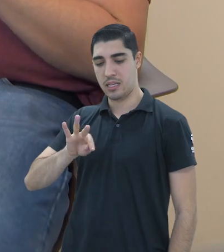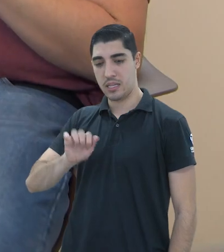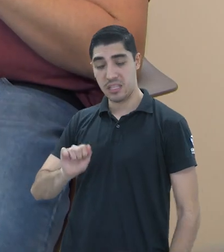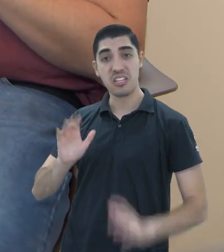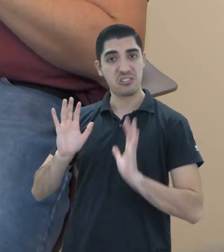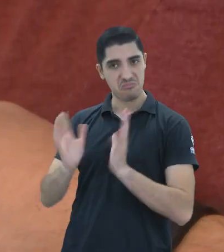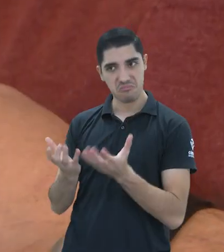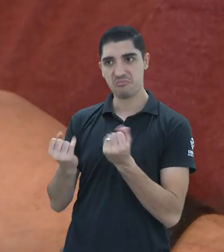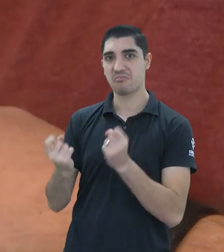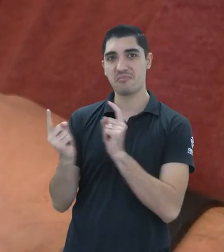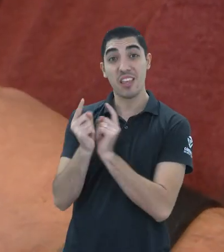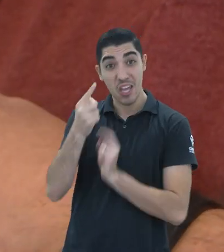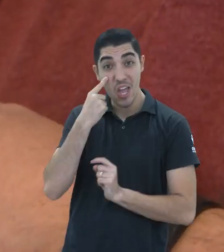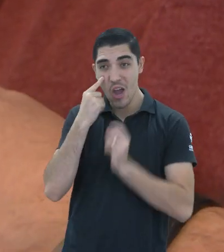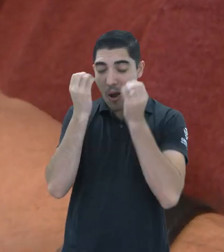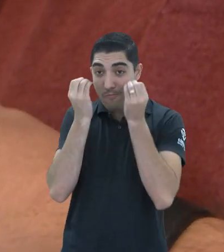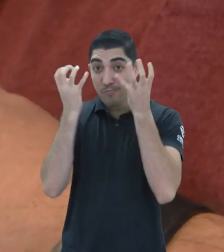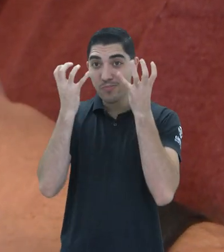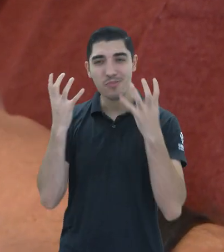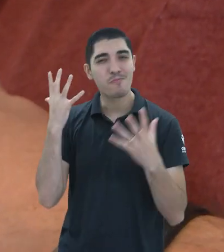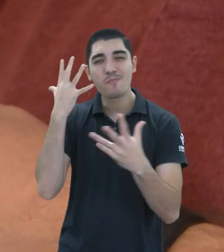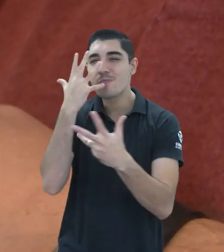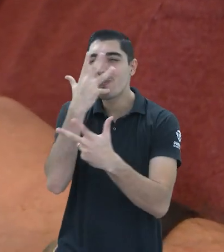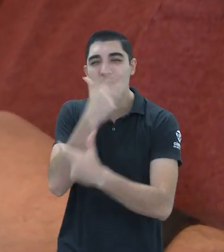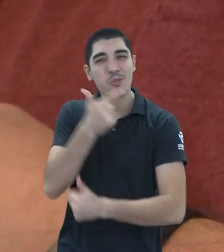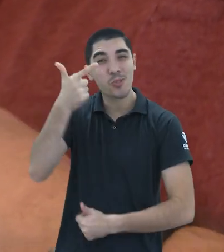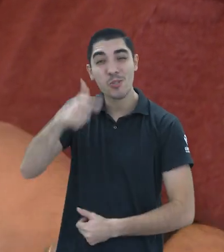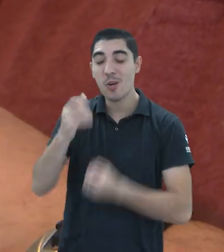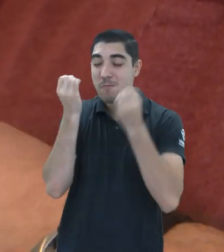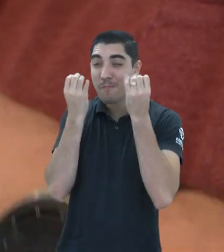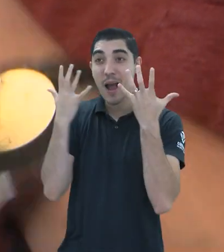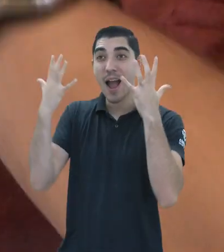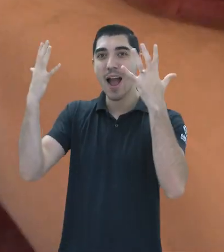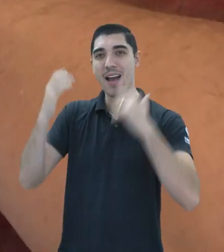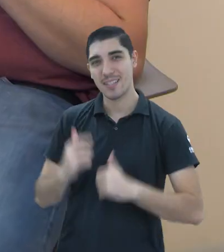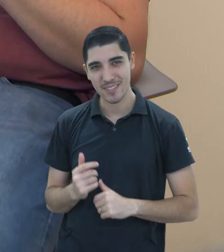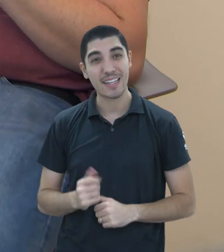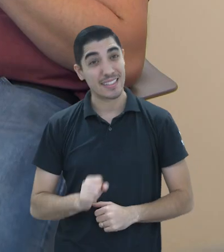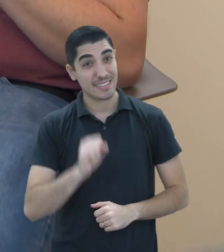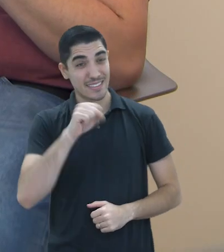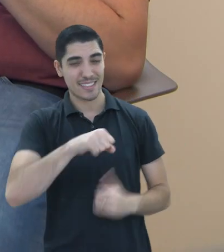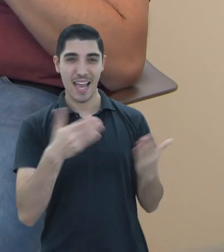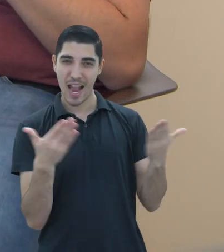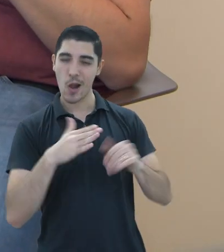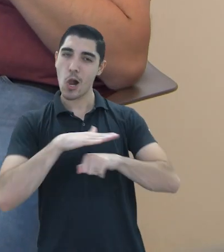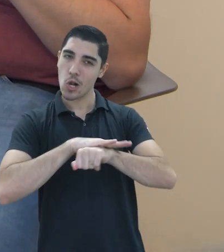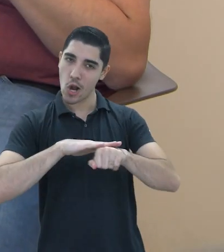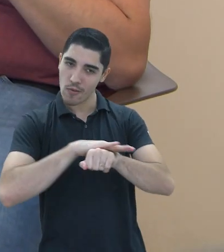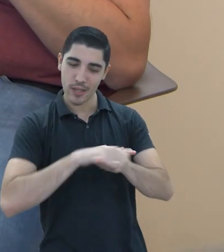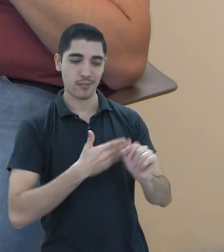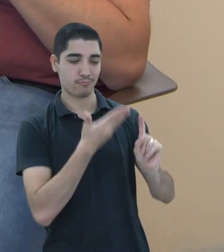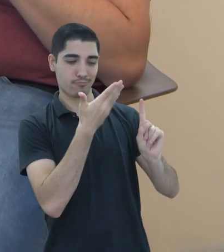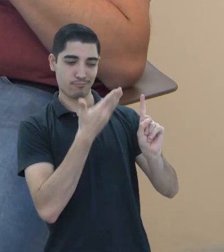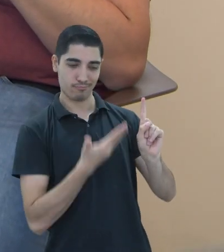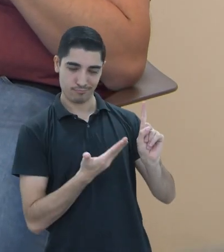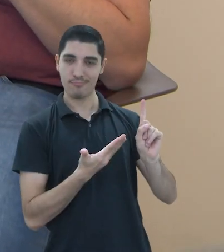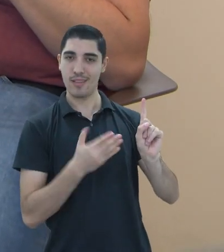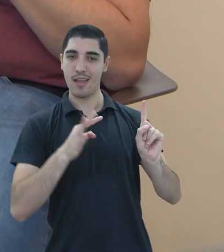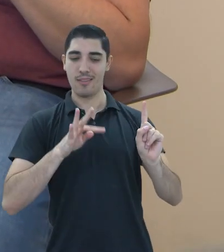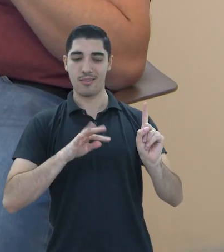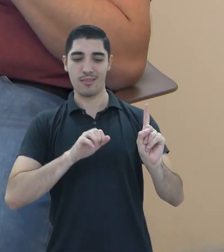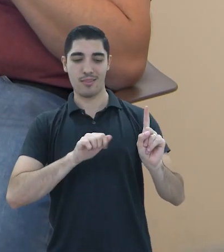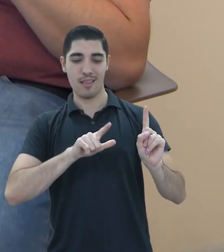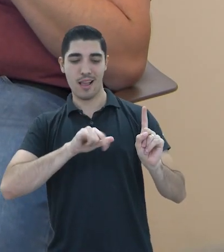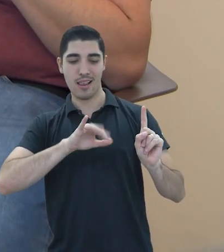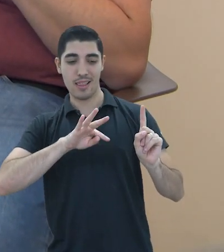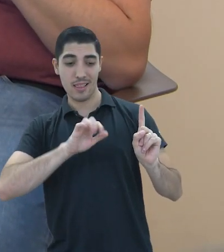vê que ela já tá os olhinhos de jabuticaba brilhando de novo. Já tá, e a gente vai conversar justamente com a doutora responsável por fazerem